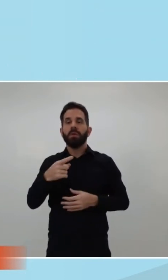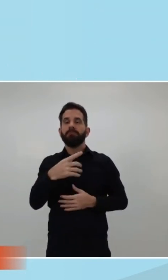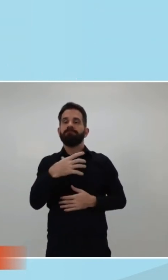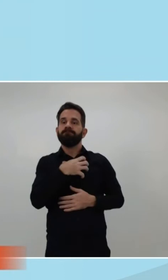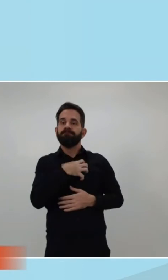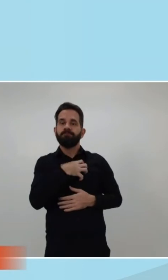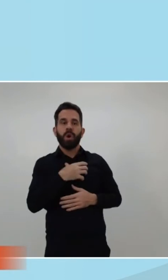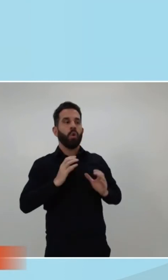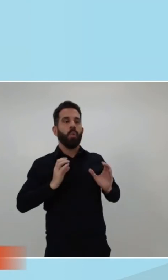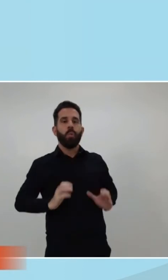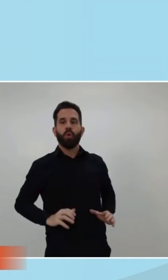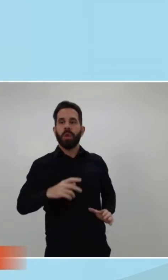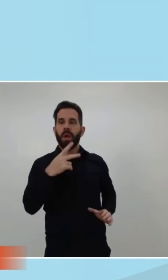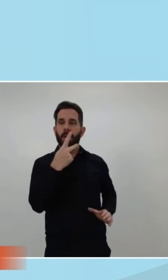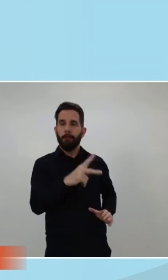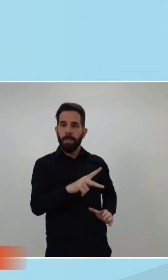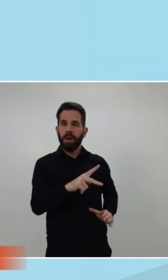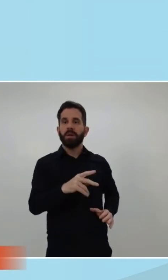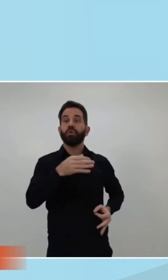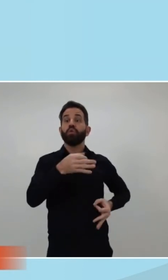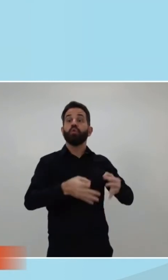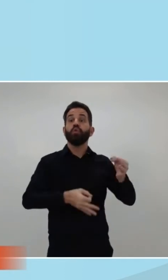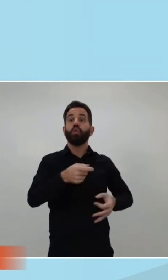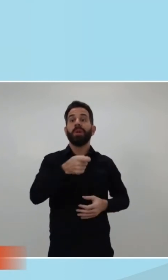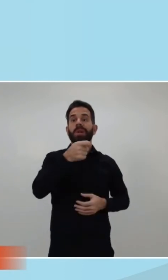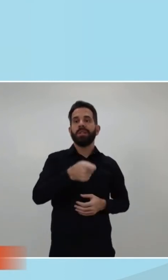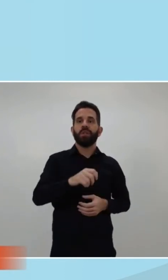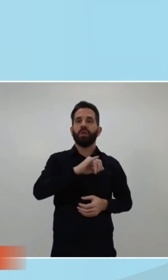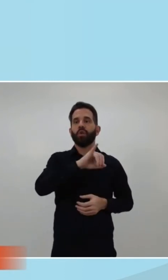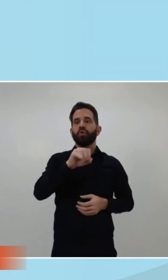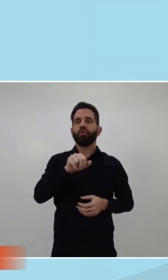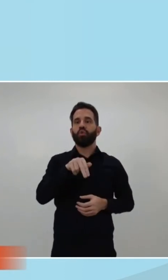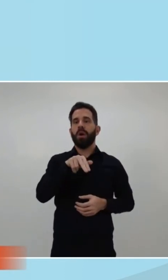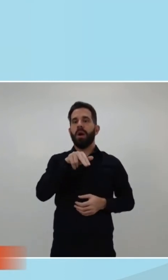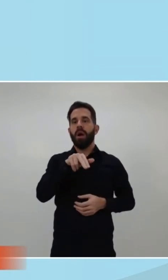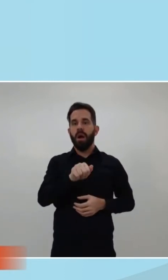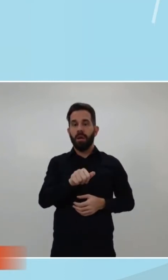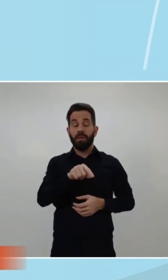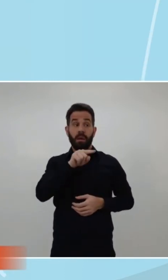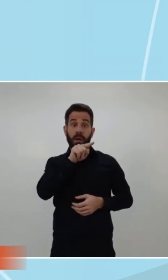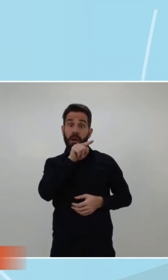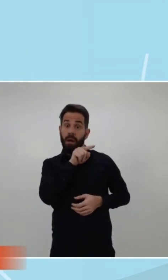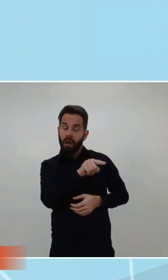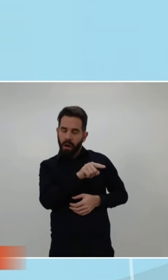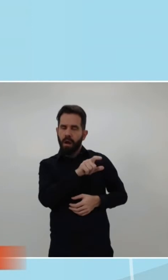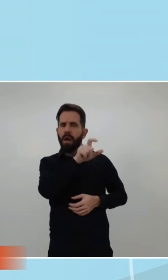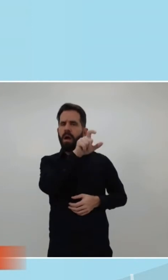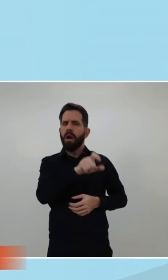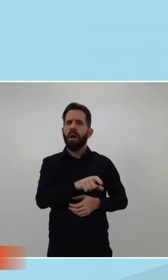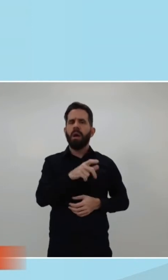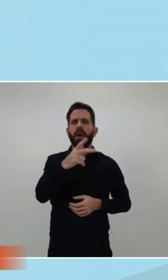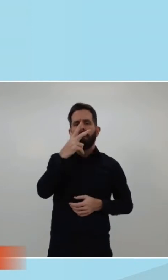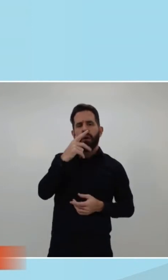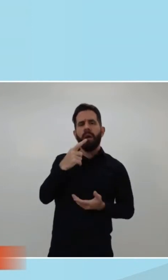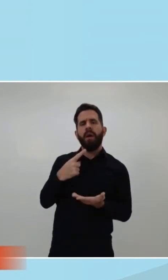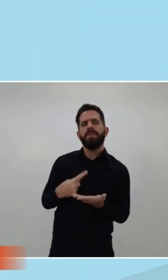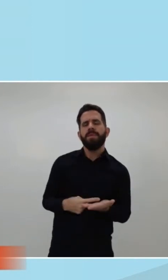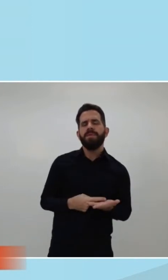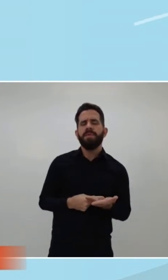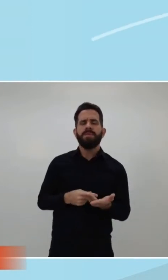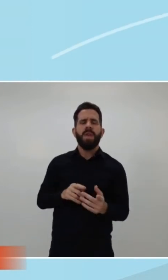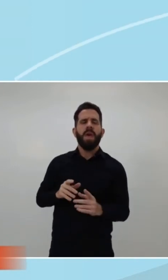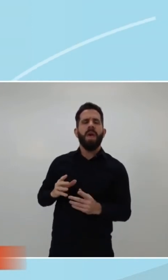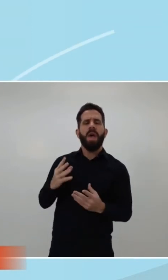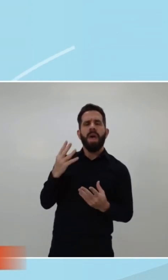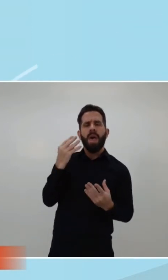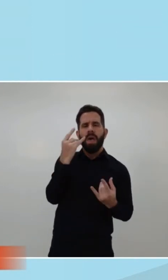Zimmer. Essa juíza, durante uma audiência, induziu uma menina de 11 anos de idade, vítima